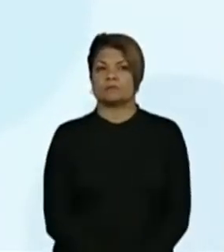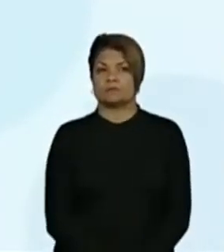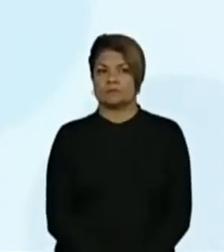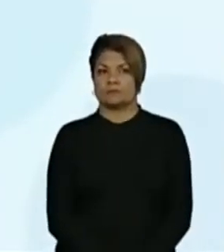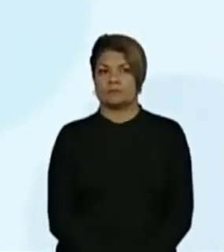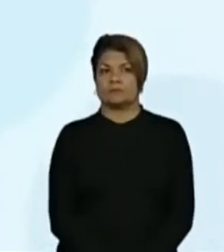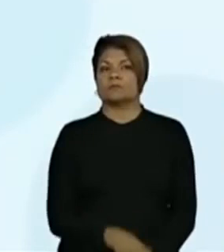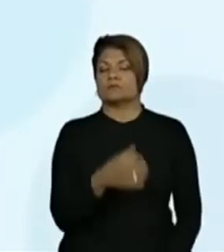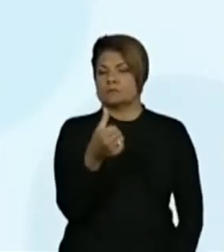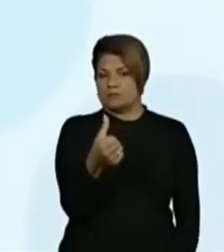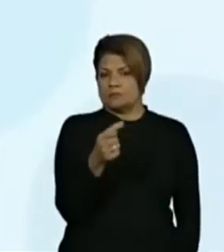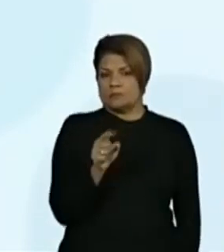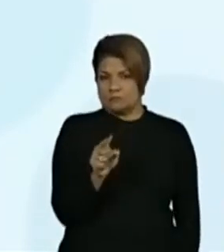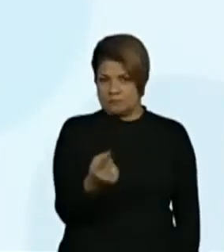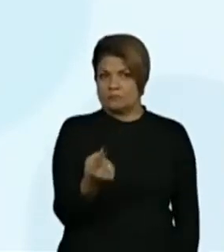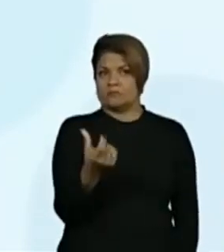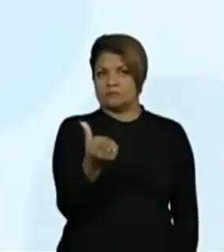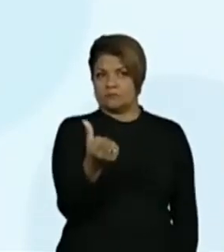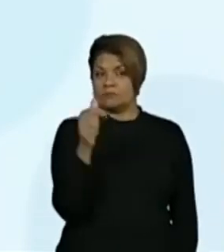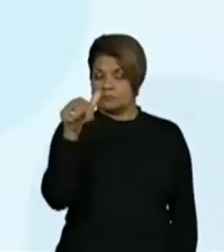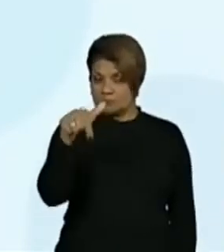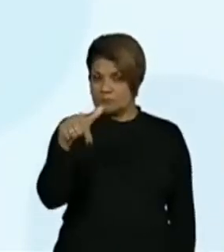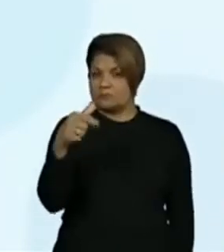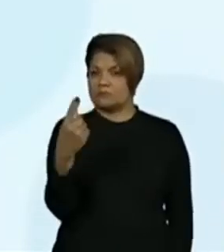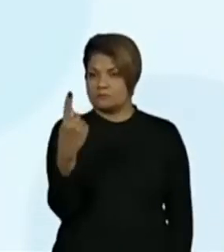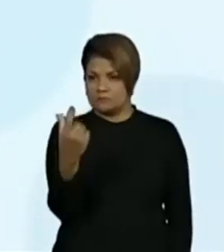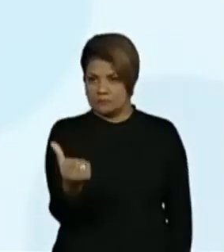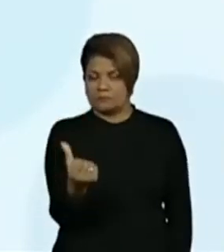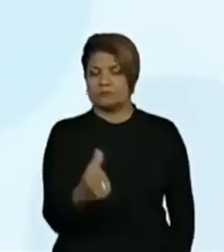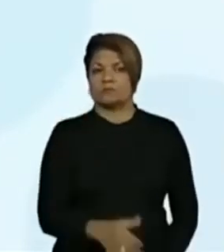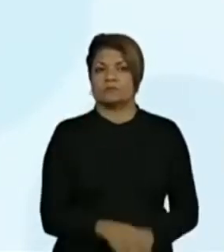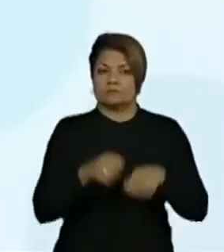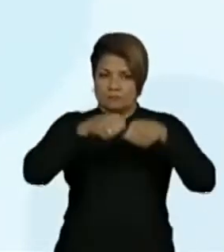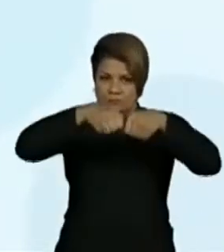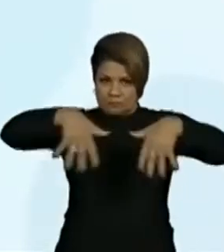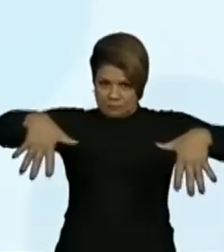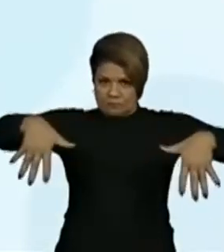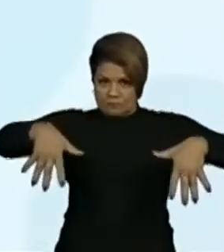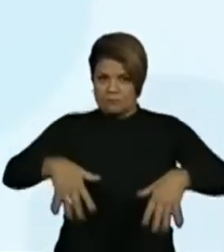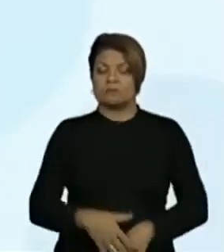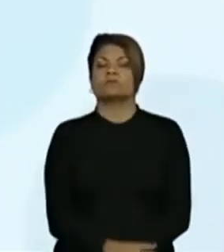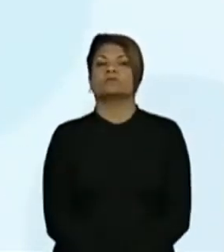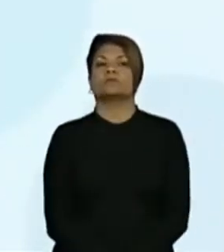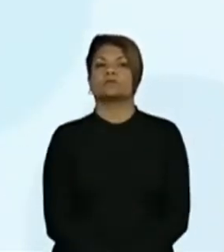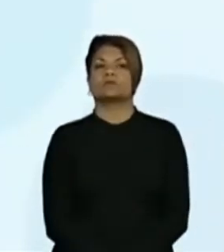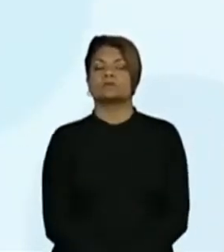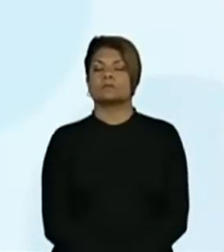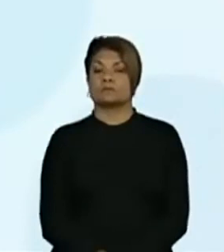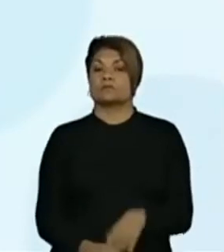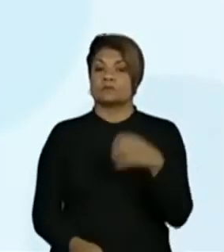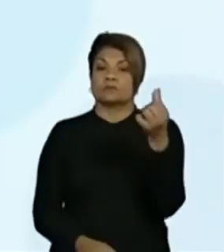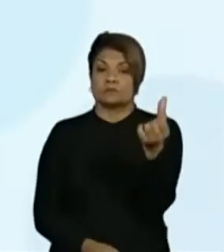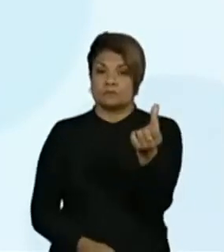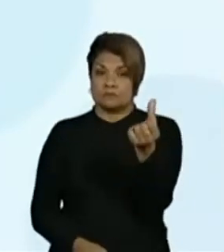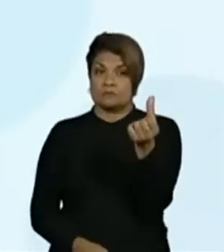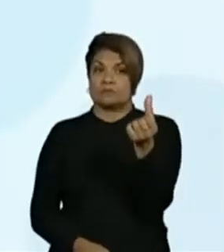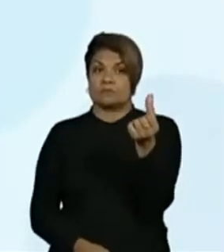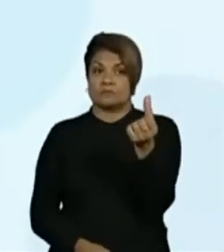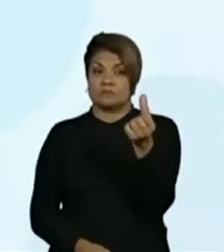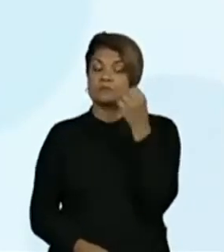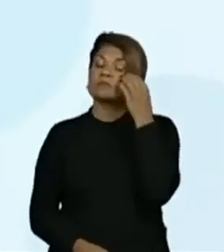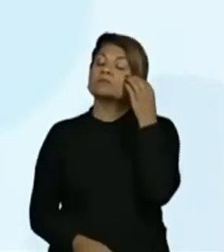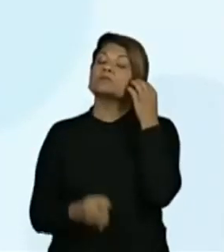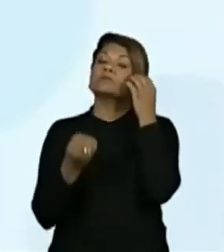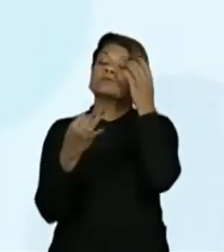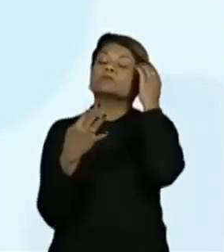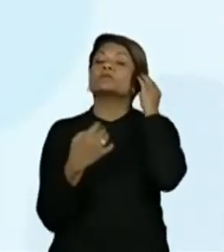Seis mil setecentos e dezesseis. Vamos decompor esse número. Então, temos o seis. Esse seis aqui